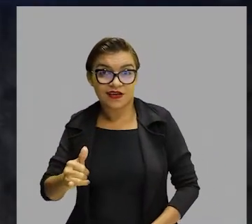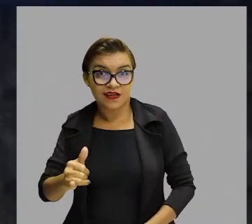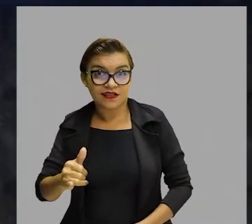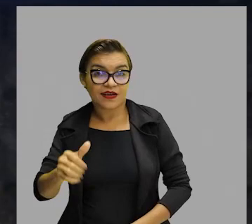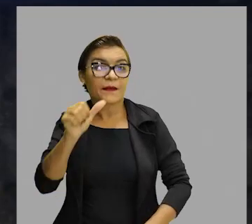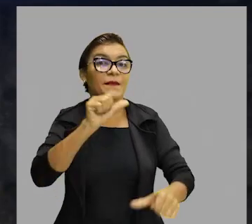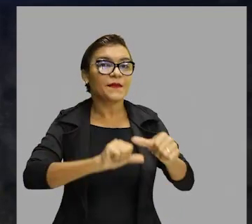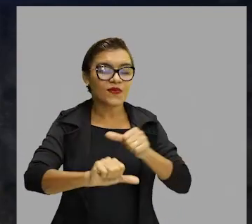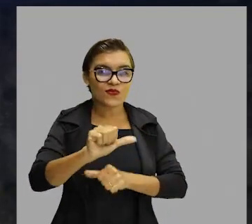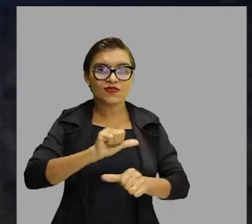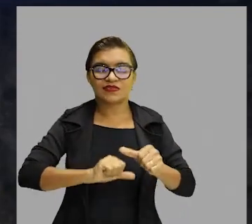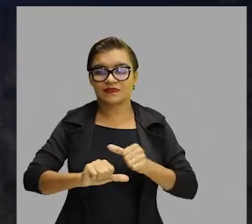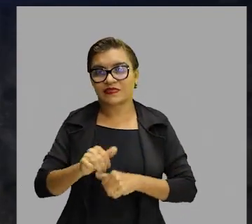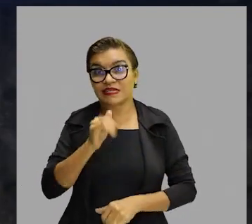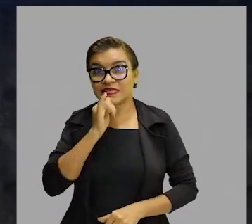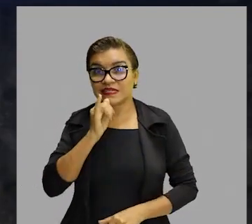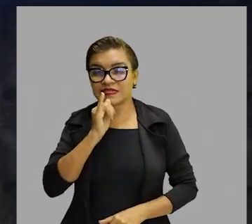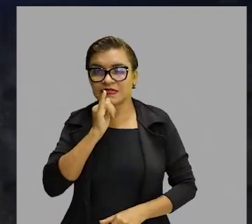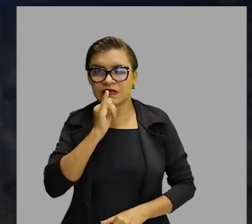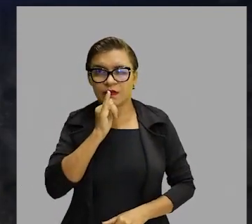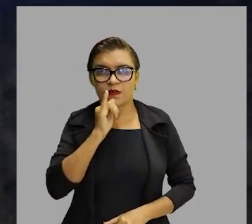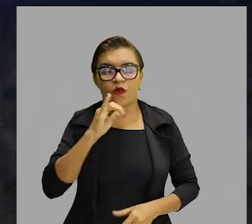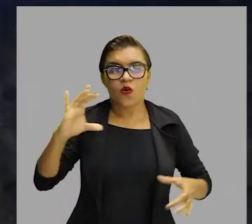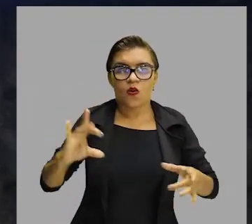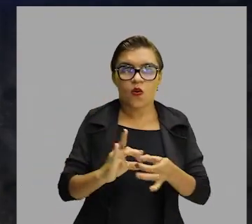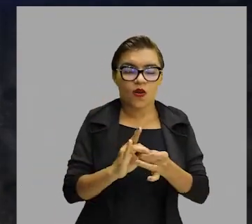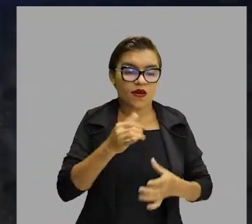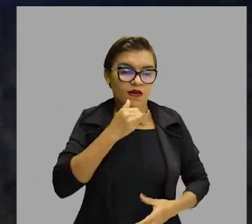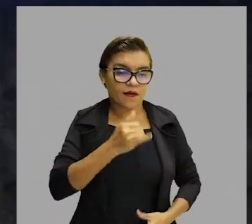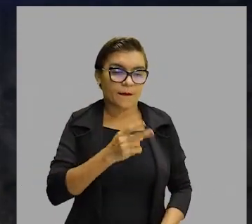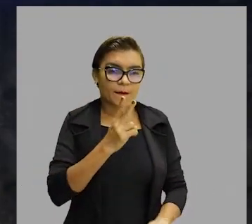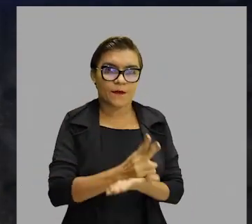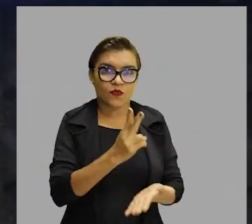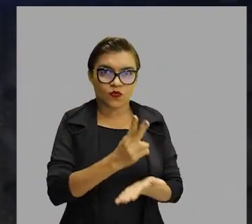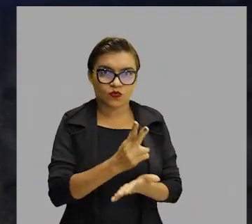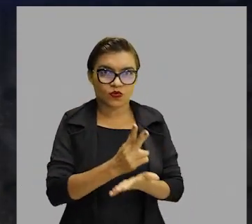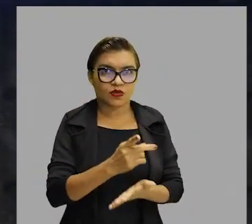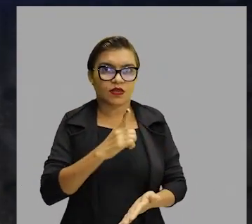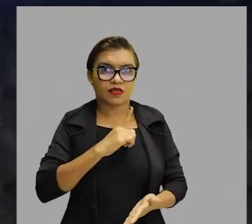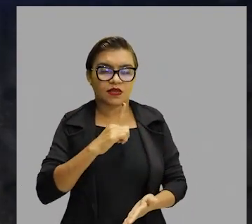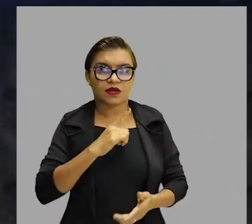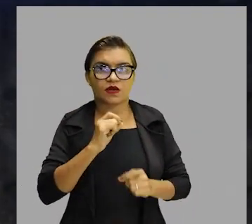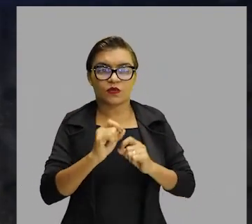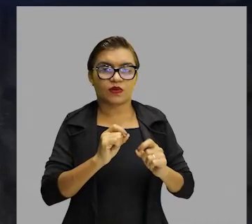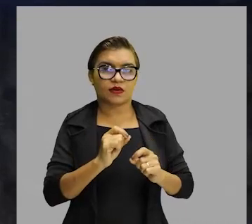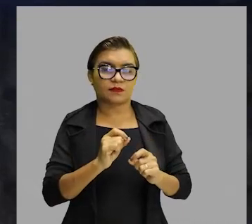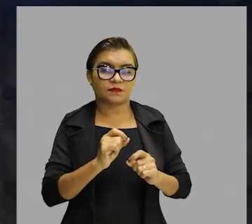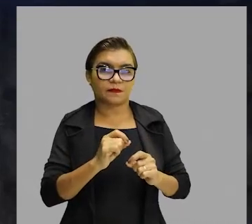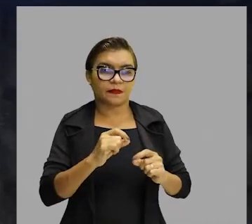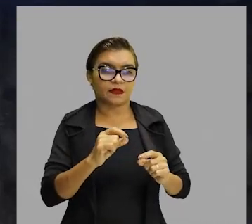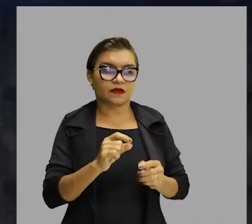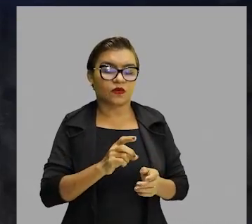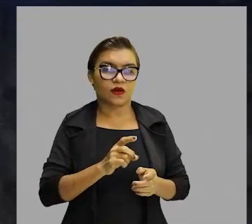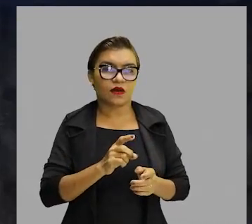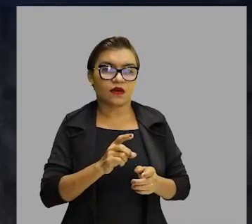contínua. Eu tenho fluxo em apenas, não é, um sentido.